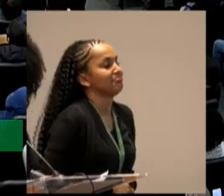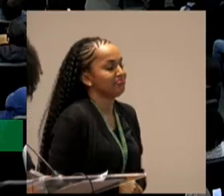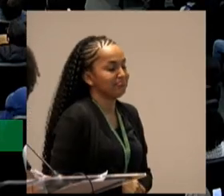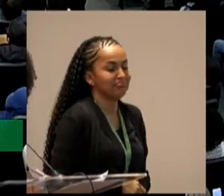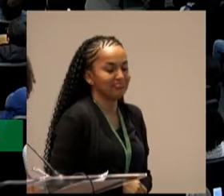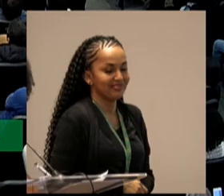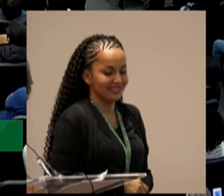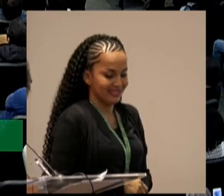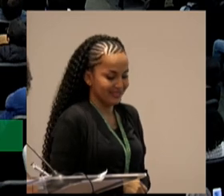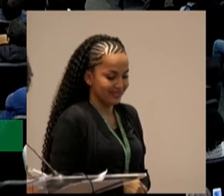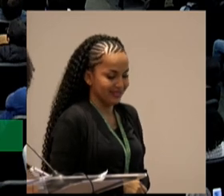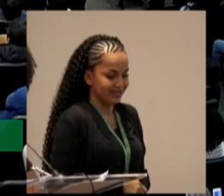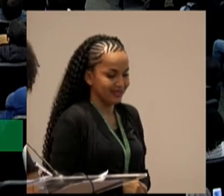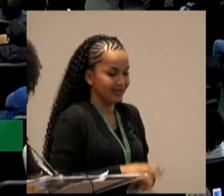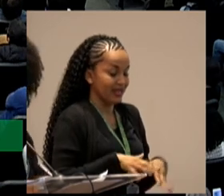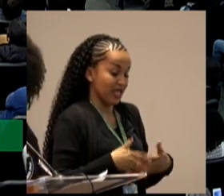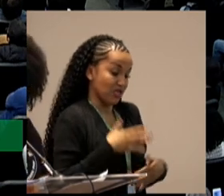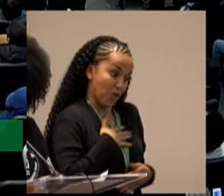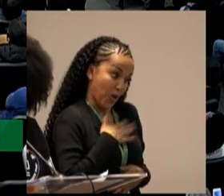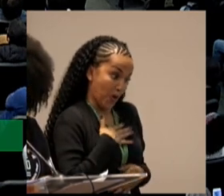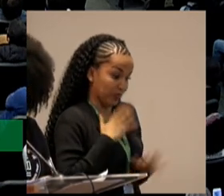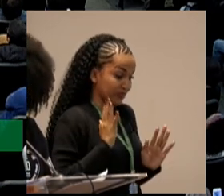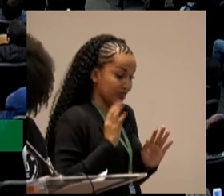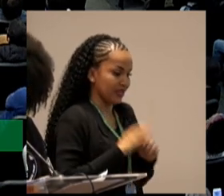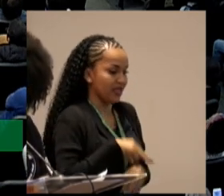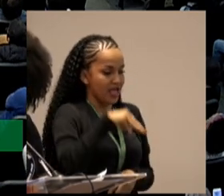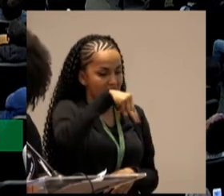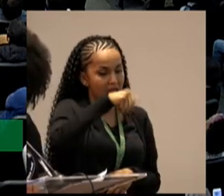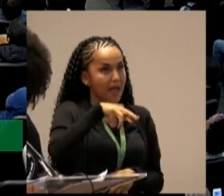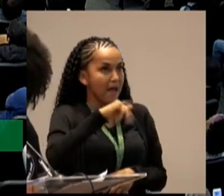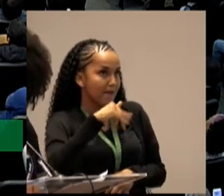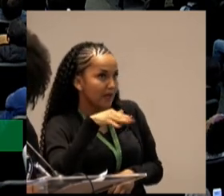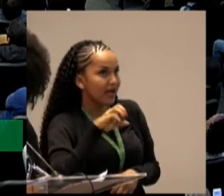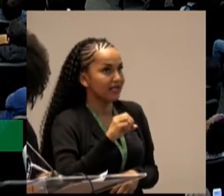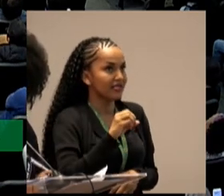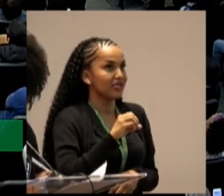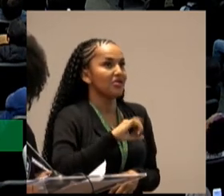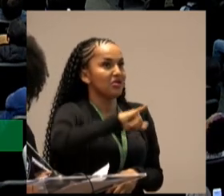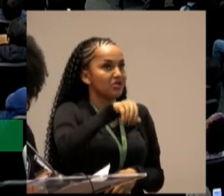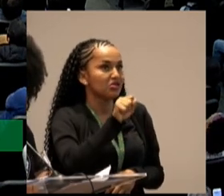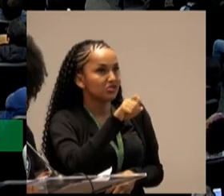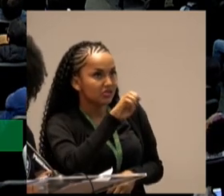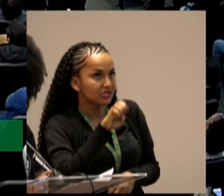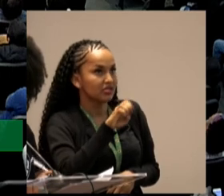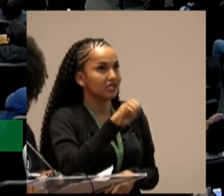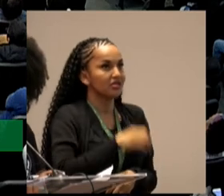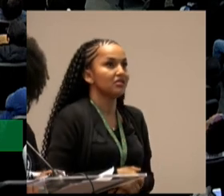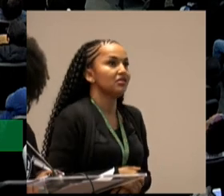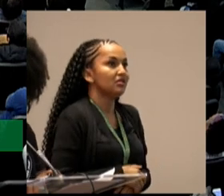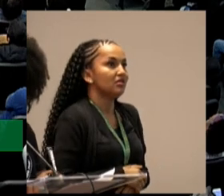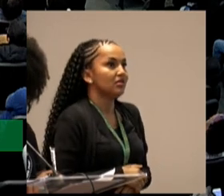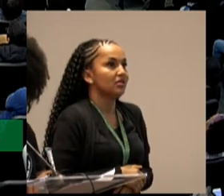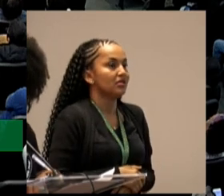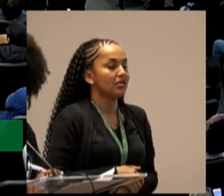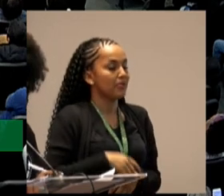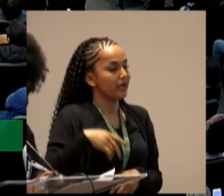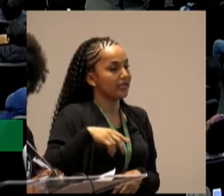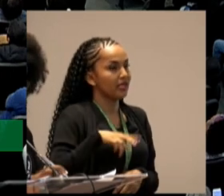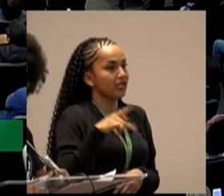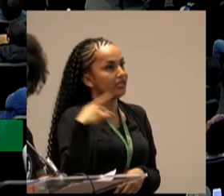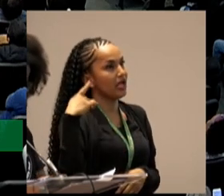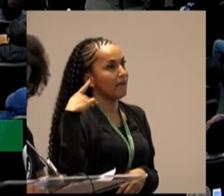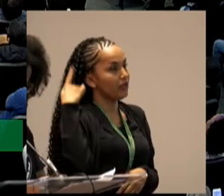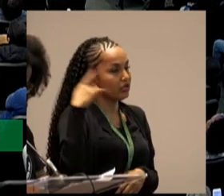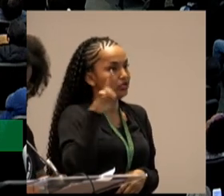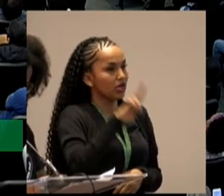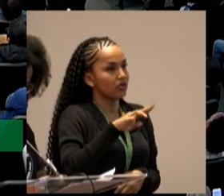É. Esse sou eu, Márcio José Pereira de Souza, abreviado para fins políticos eleitorais de Márcio de